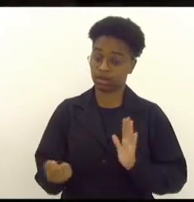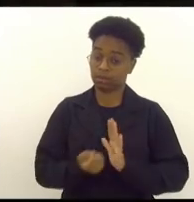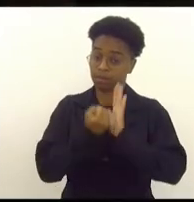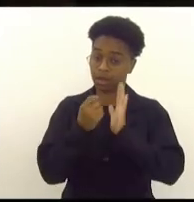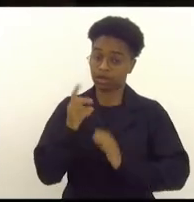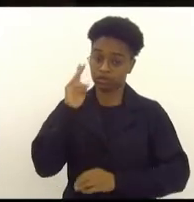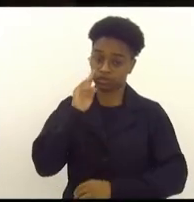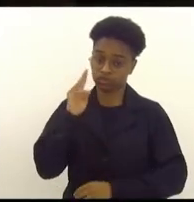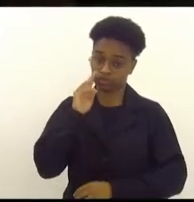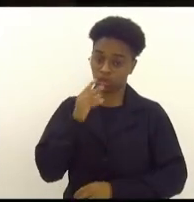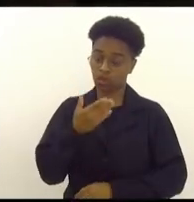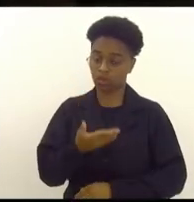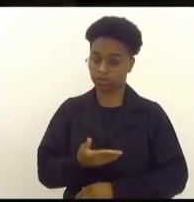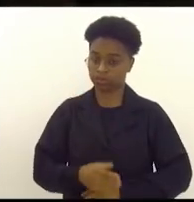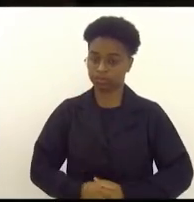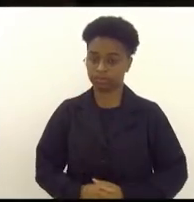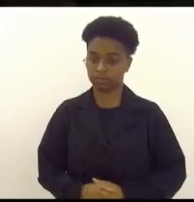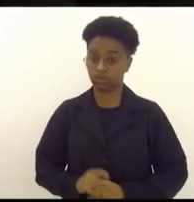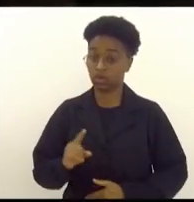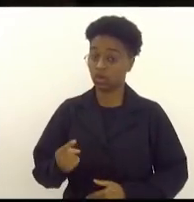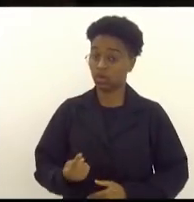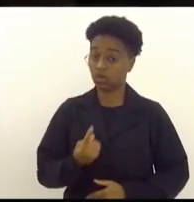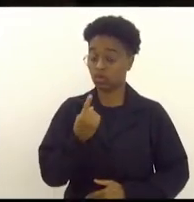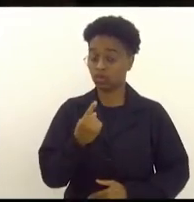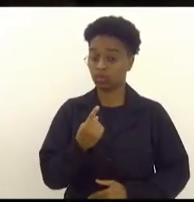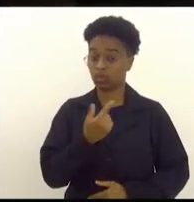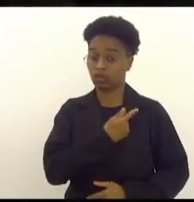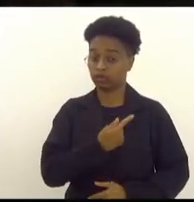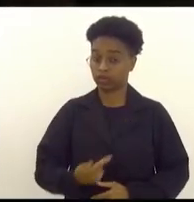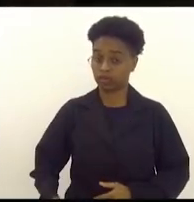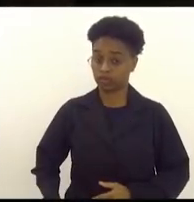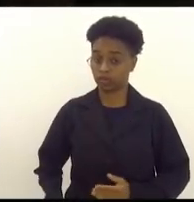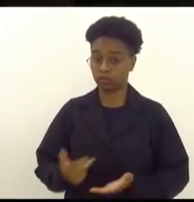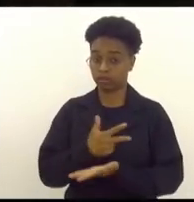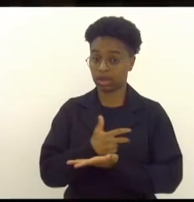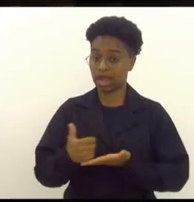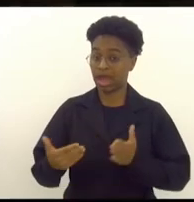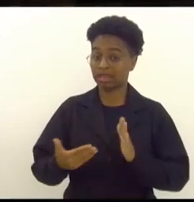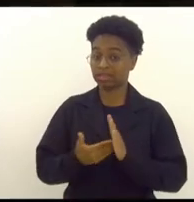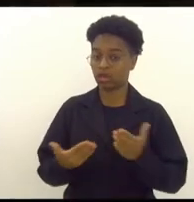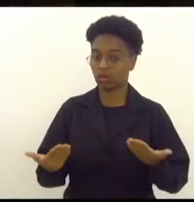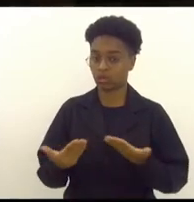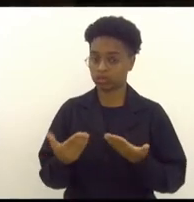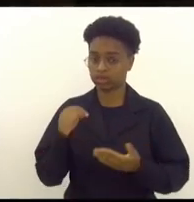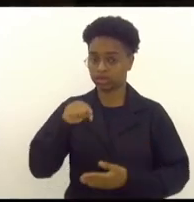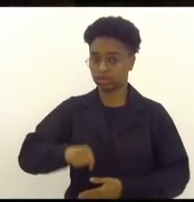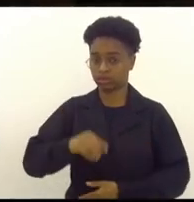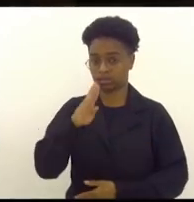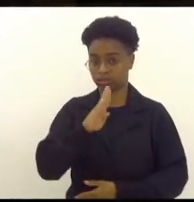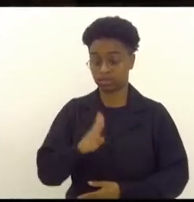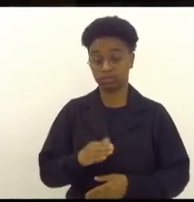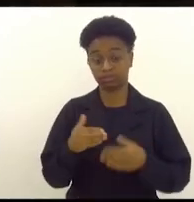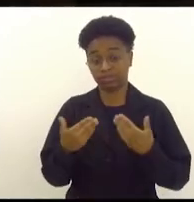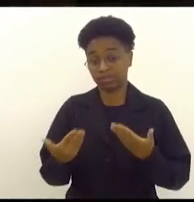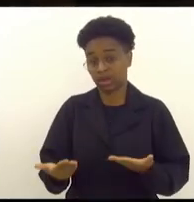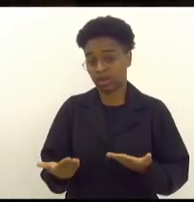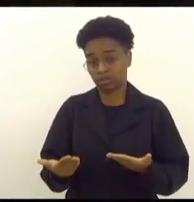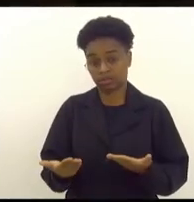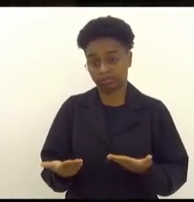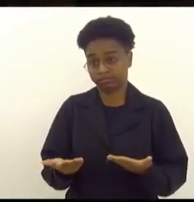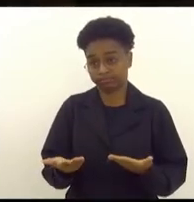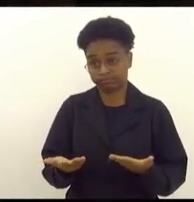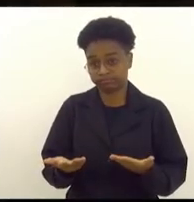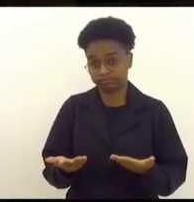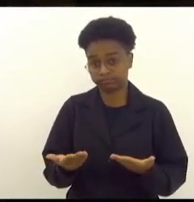Parlamento o único Governador cassado até hoje no Brasil então não convém